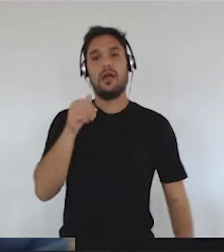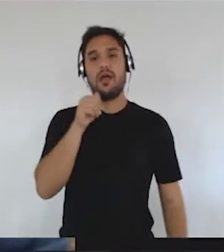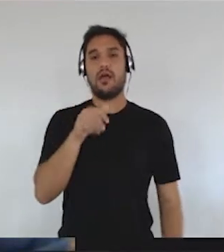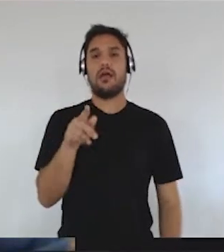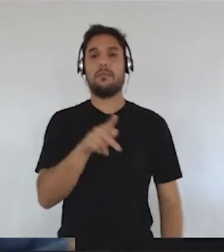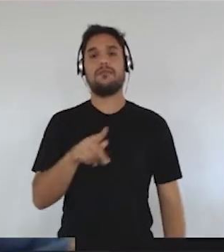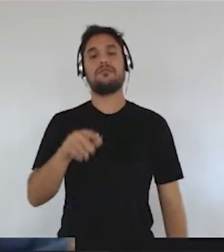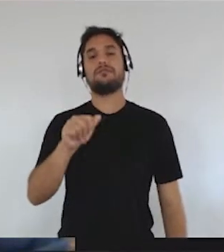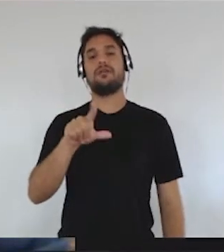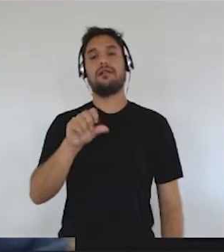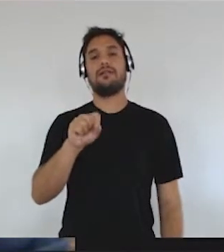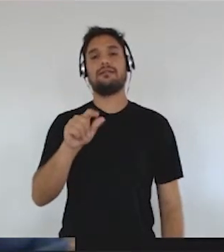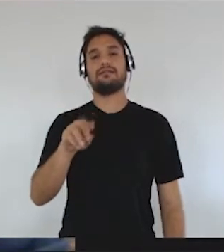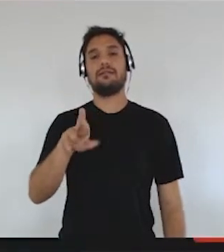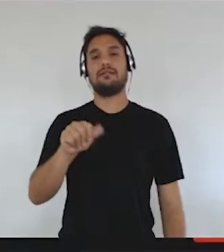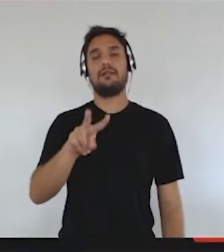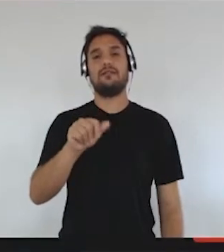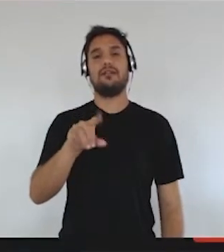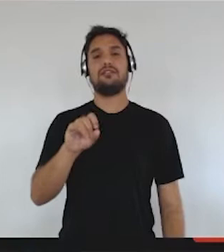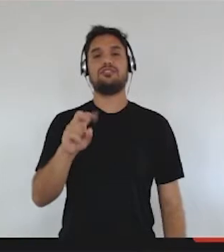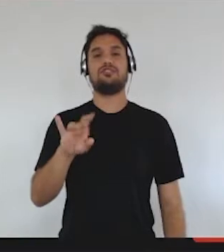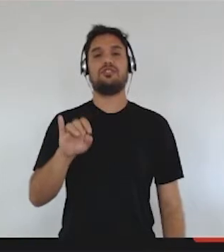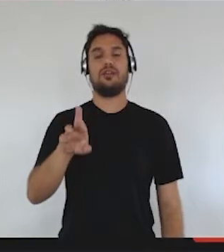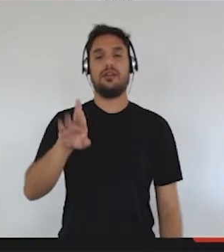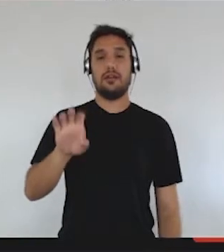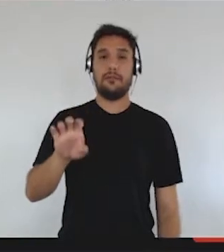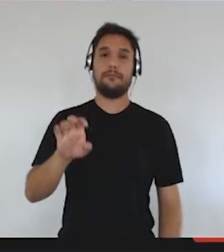professora Alessandra Balechieri,